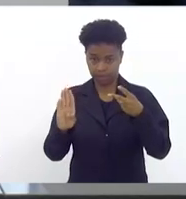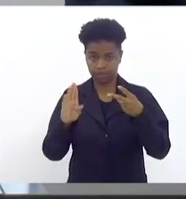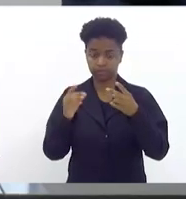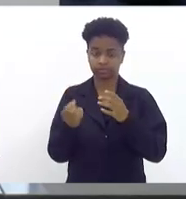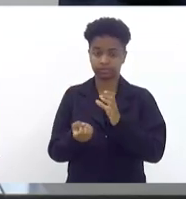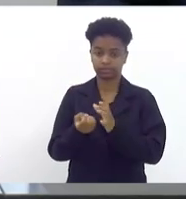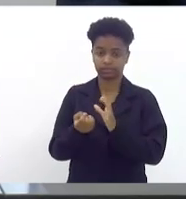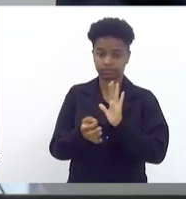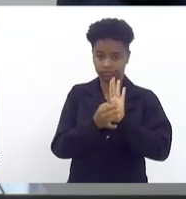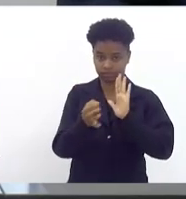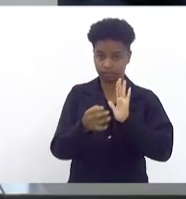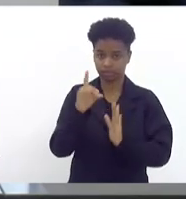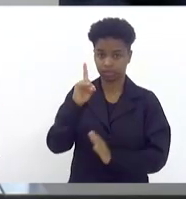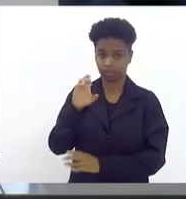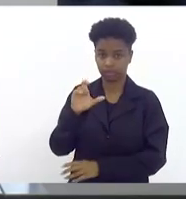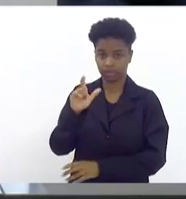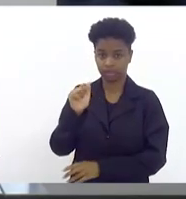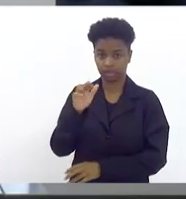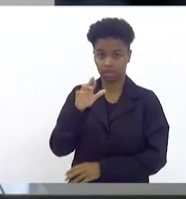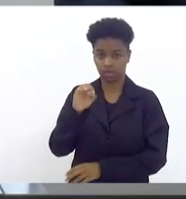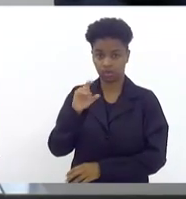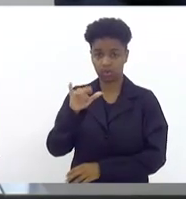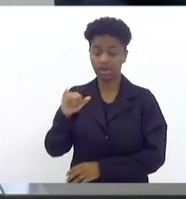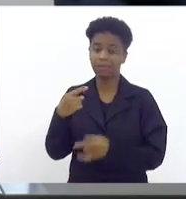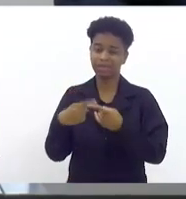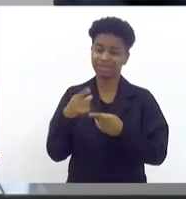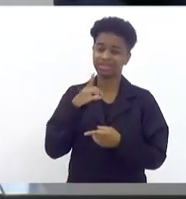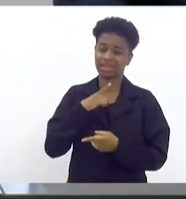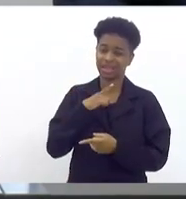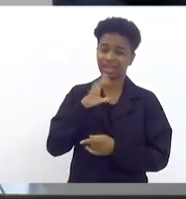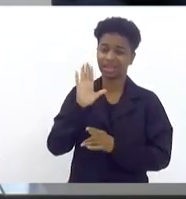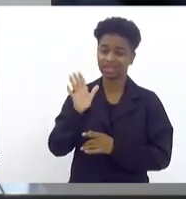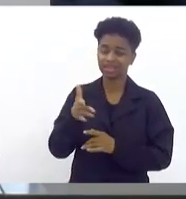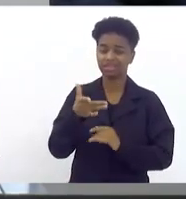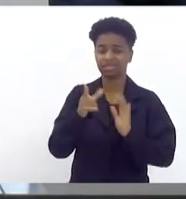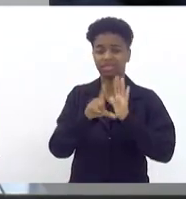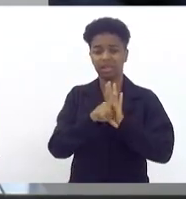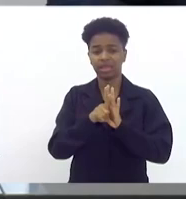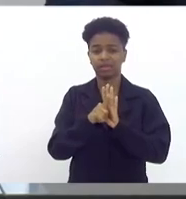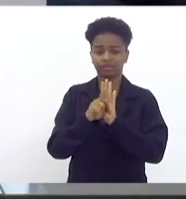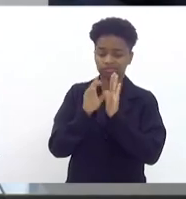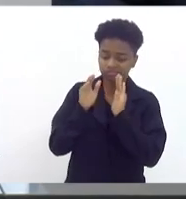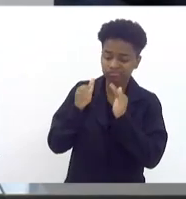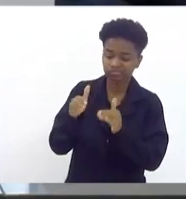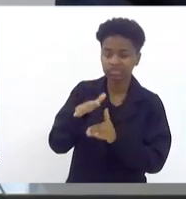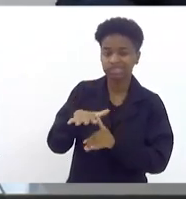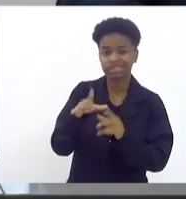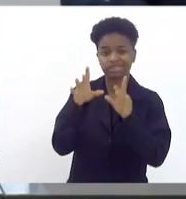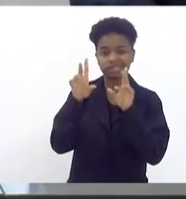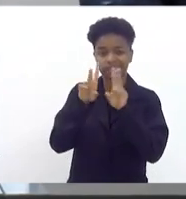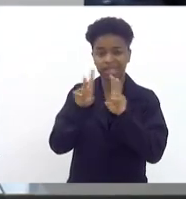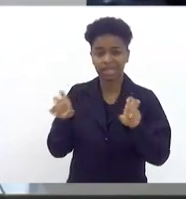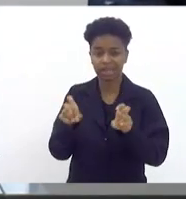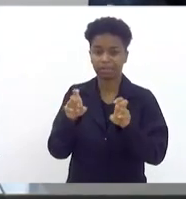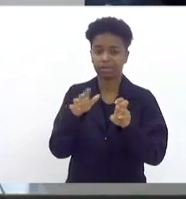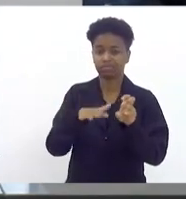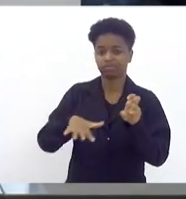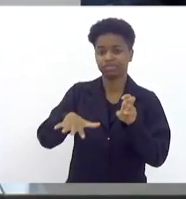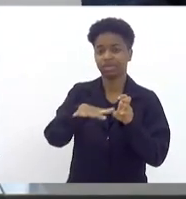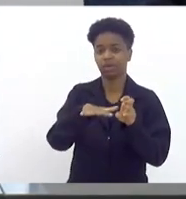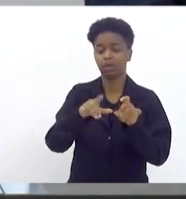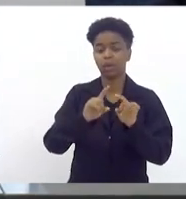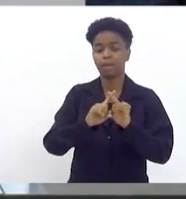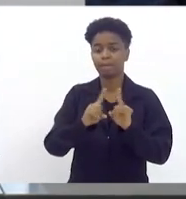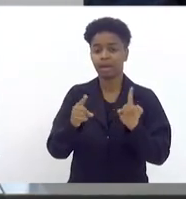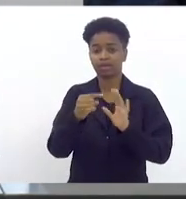Delaroli, é, de fato, essa hipótese de uma lei mais específica que trata pontualmente de uma questão em cima de uma normativa mais abrangente. Agora,